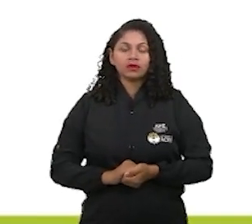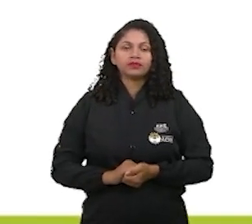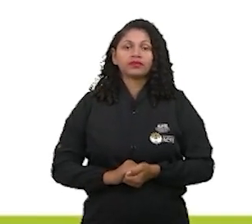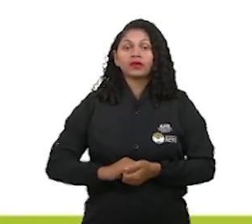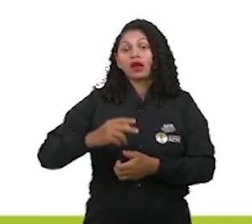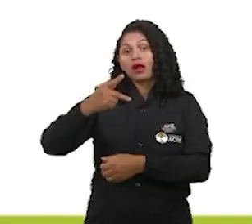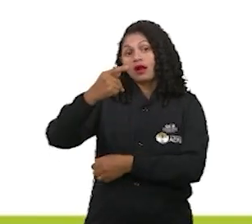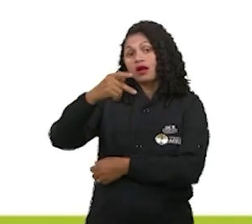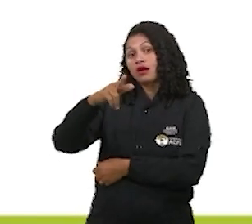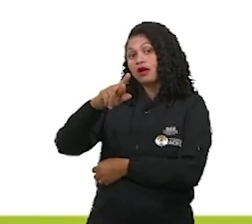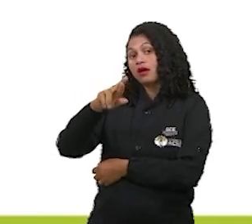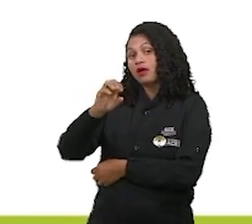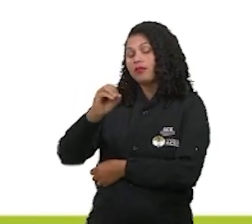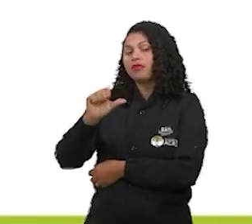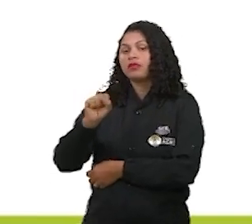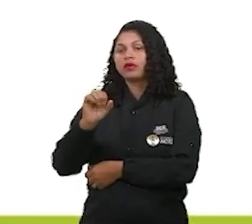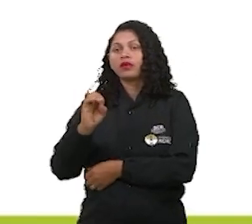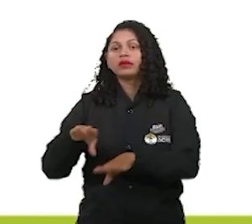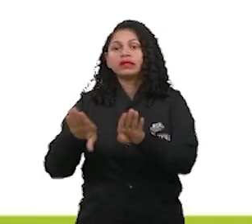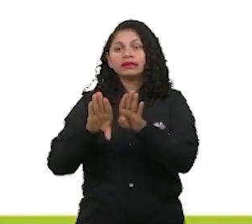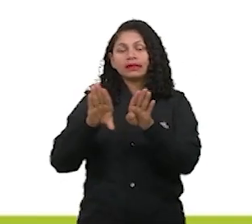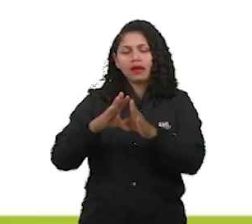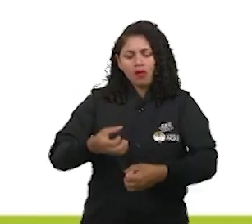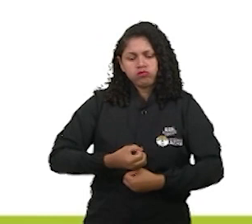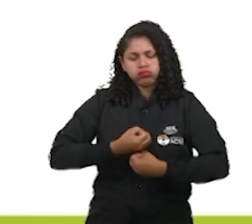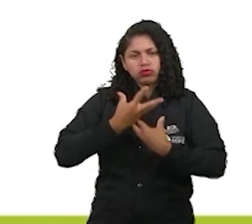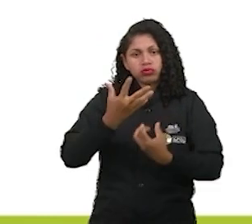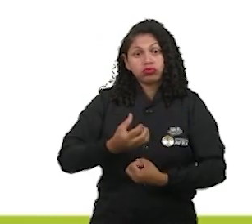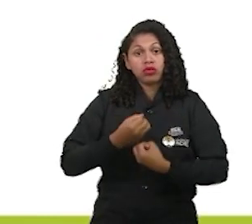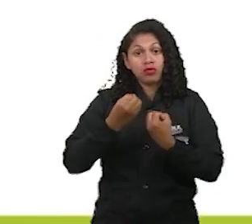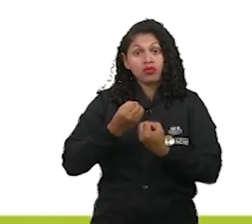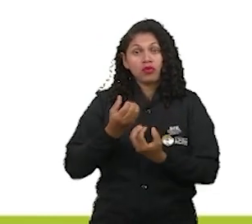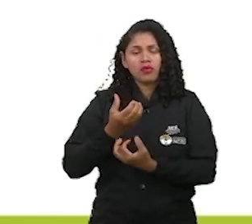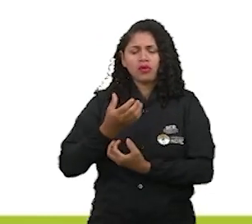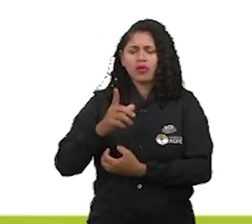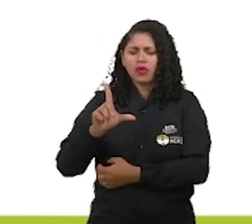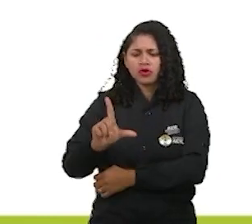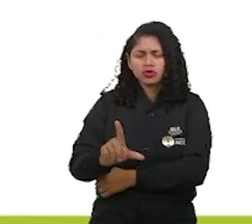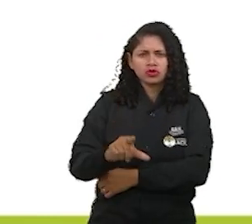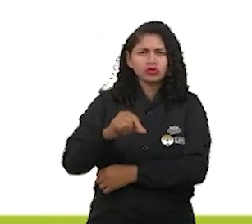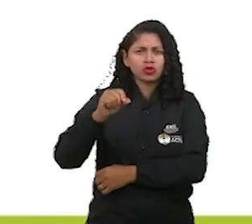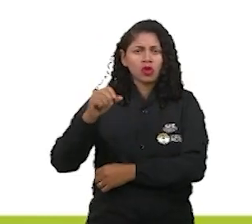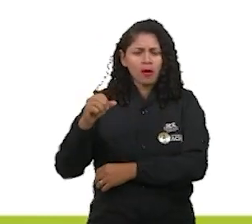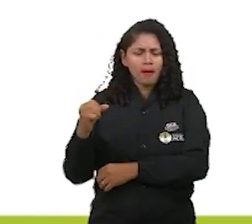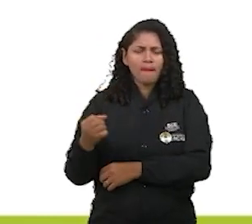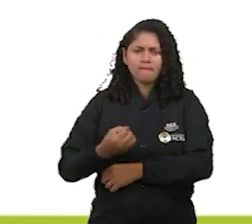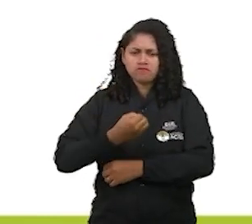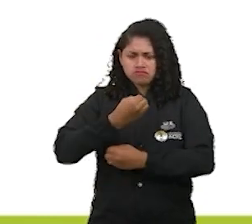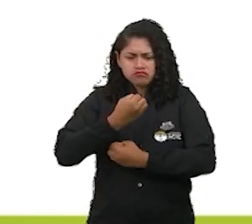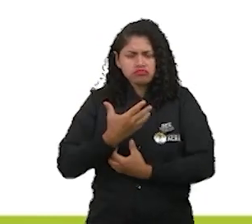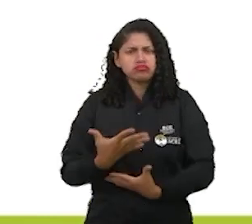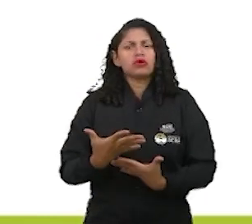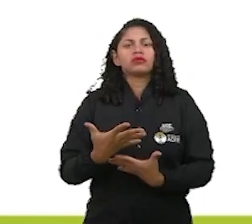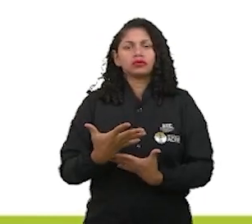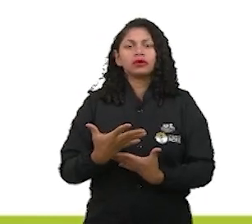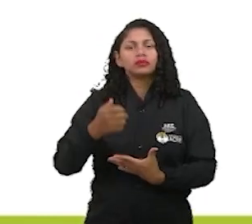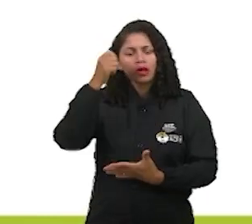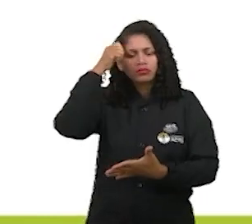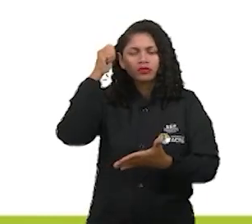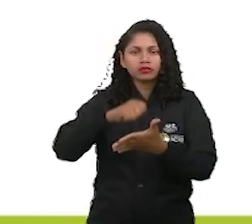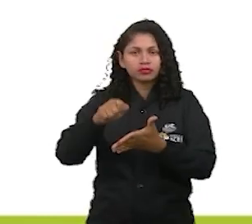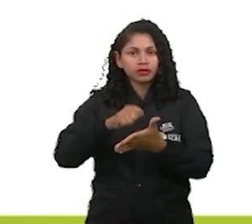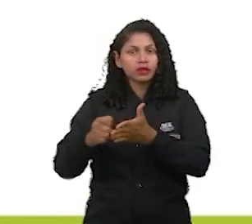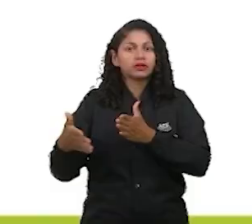grande foco dos literatos, temas nacionais, sociais, históricos foram proferidos pelos escritores